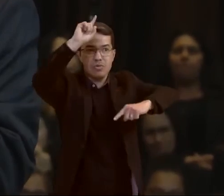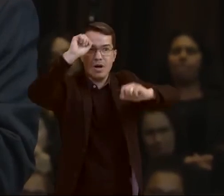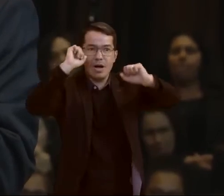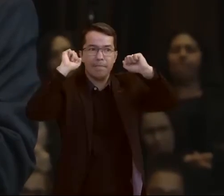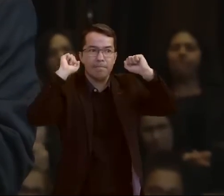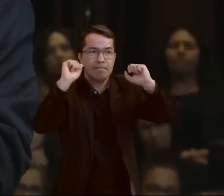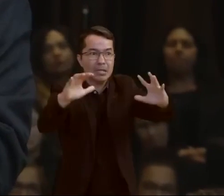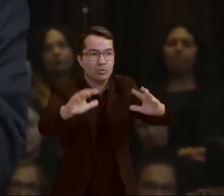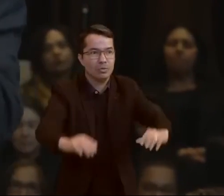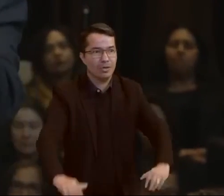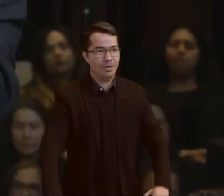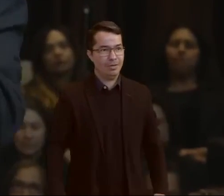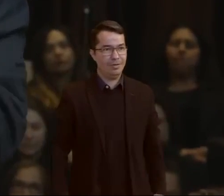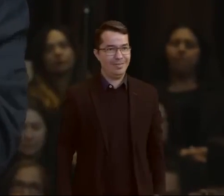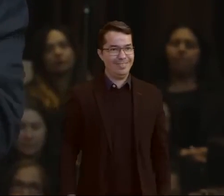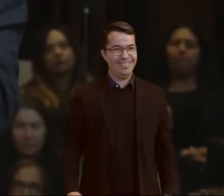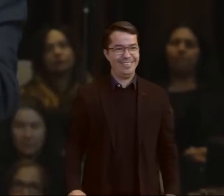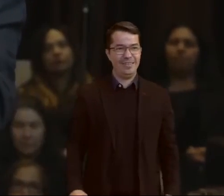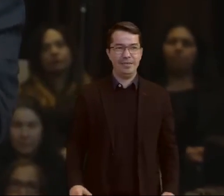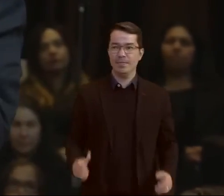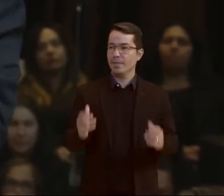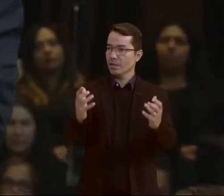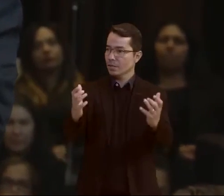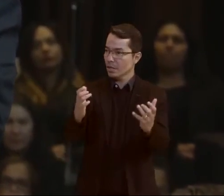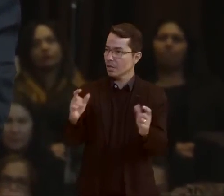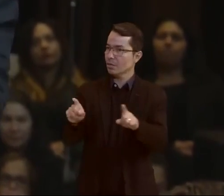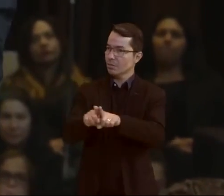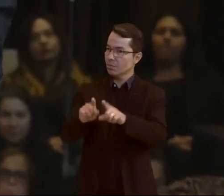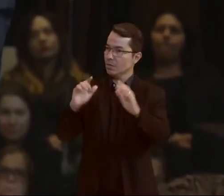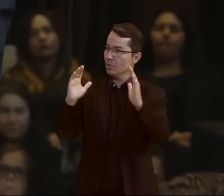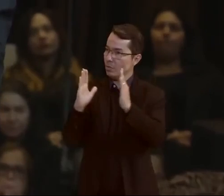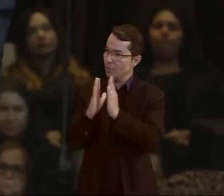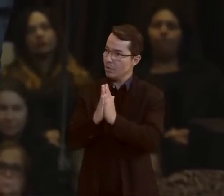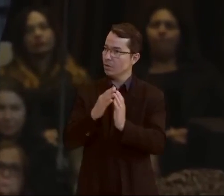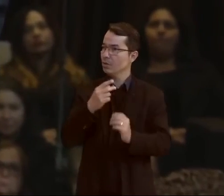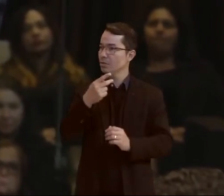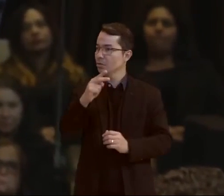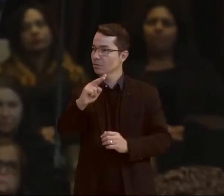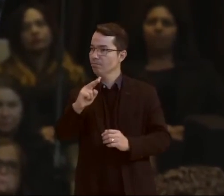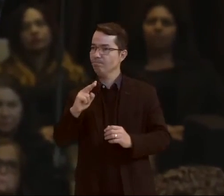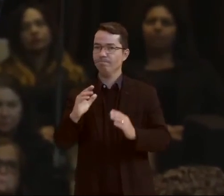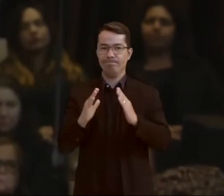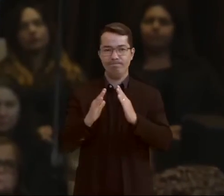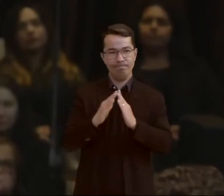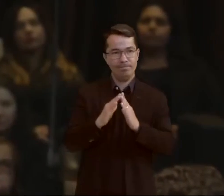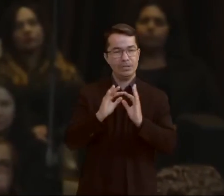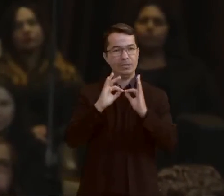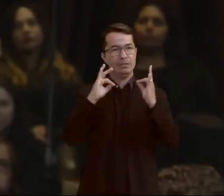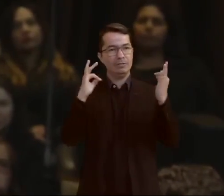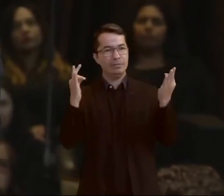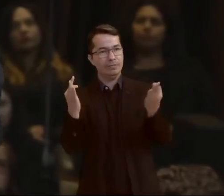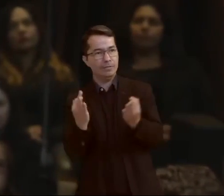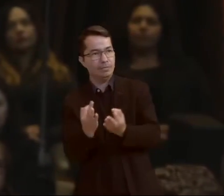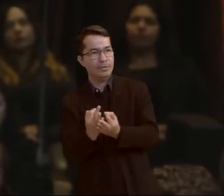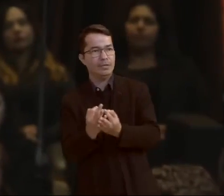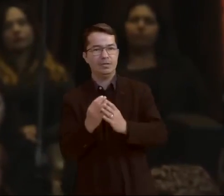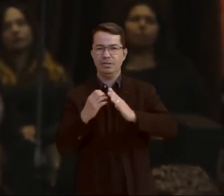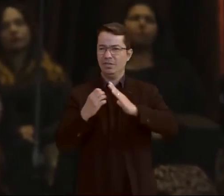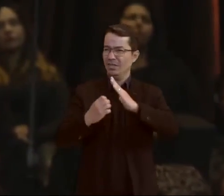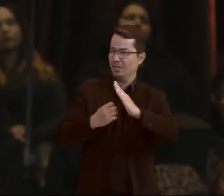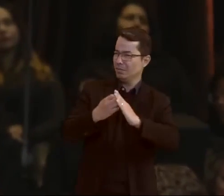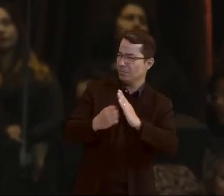orar por você. Quero orar pela sua casa, pela sua família, pelos seus negócios, para ser alguém